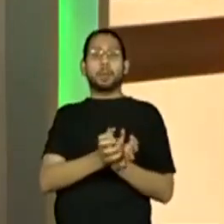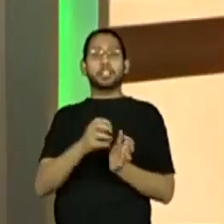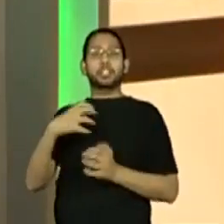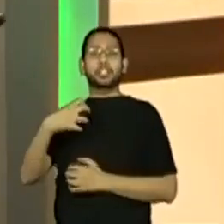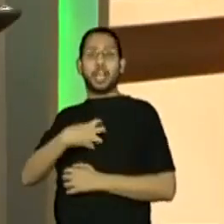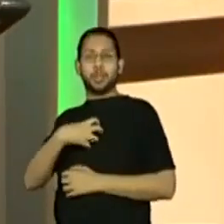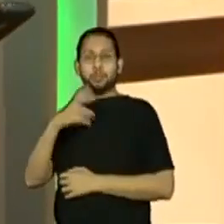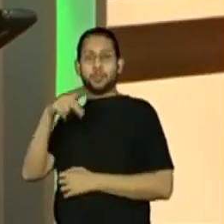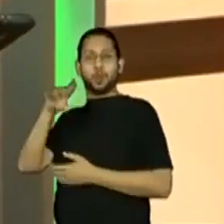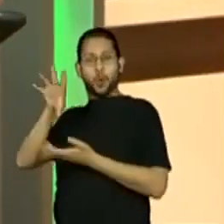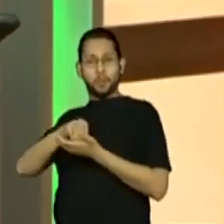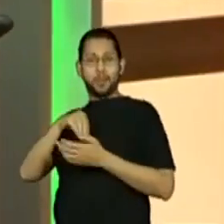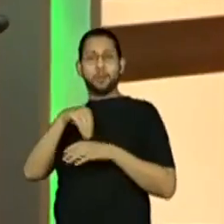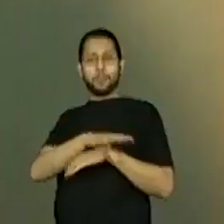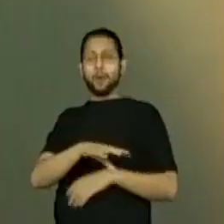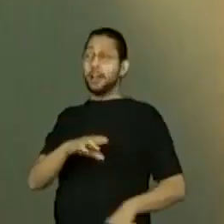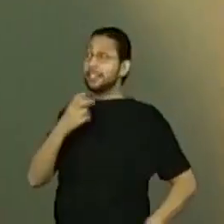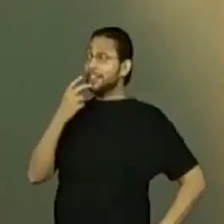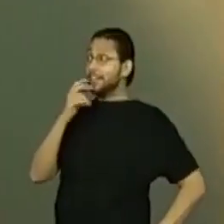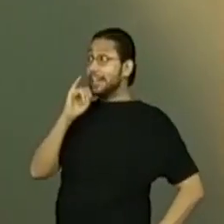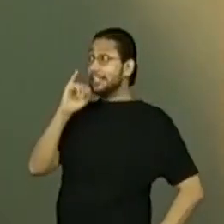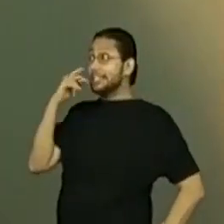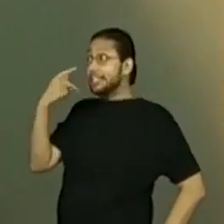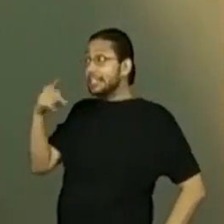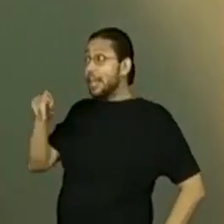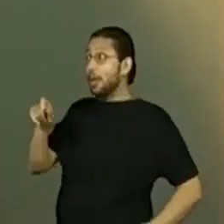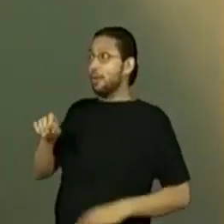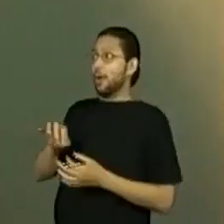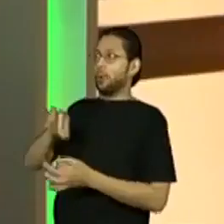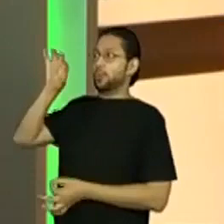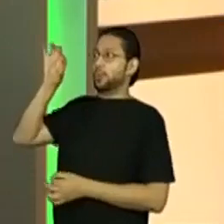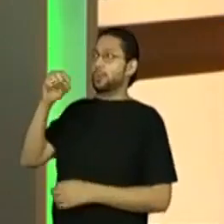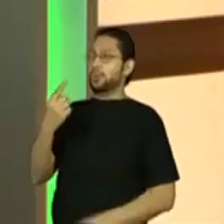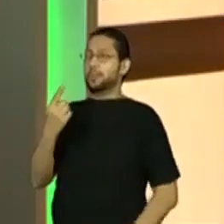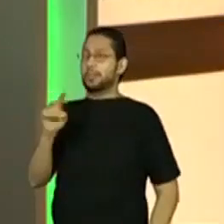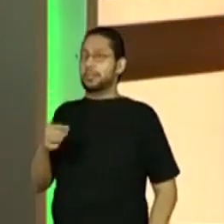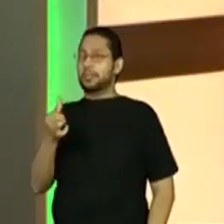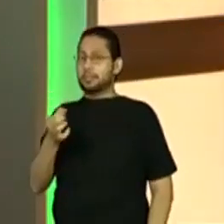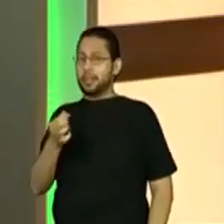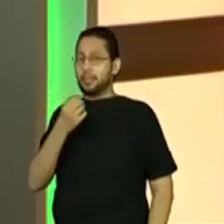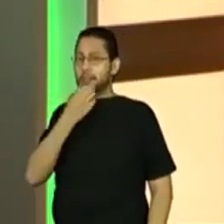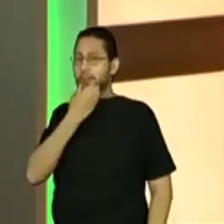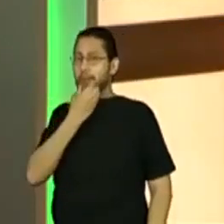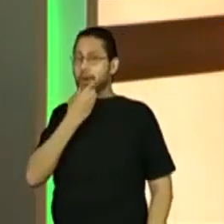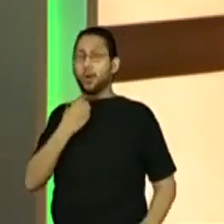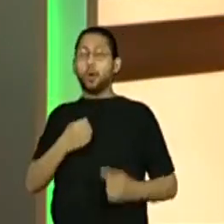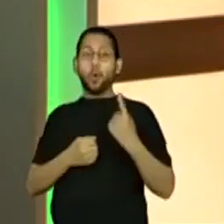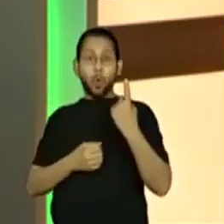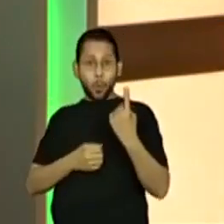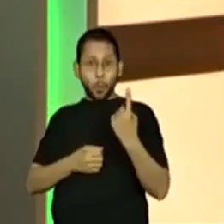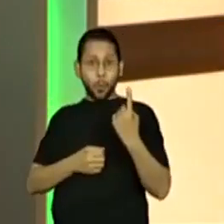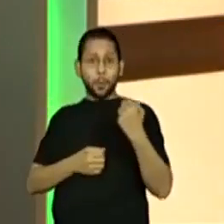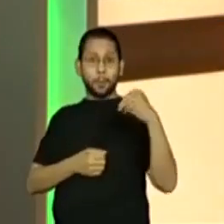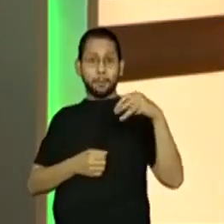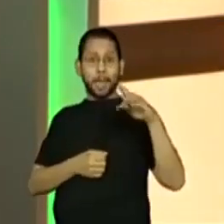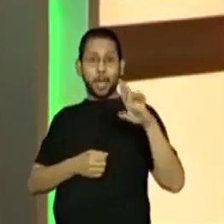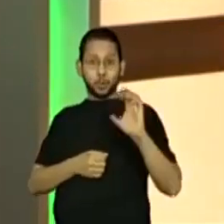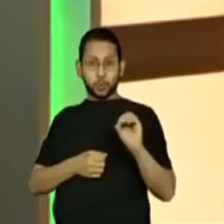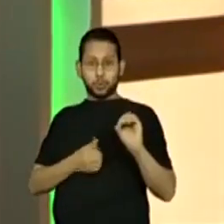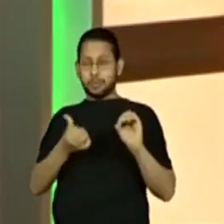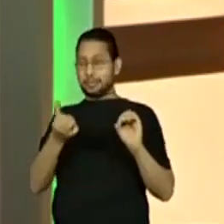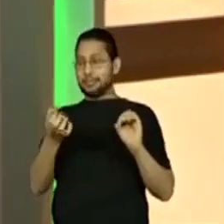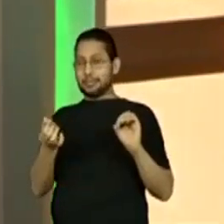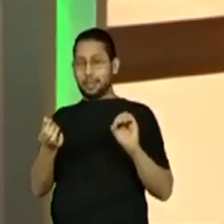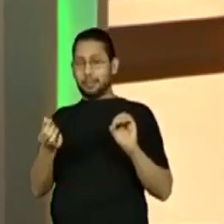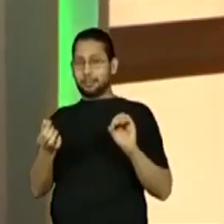é que a gente está falando sobre a sua altura, né? Que é 1,60 m. Lembrando que 1 metro ele é completo, né? Mas os 60 eles são centímetros. Se